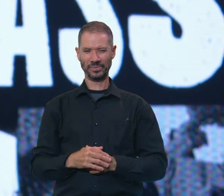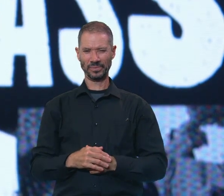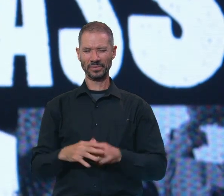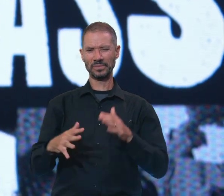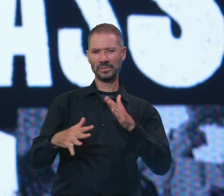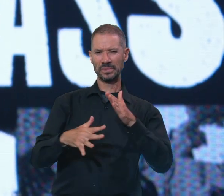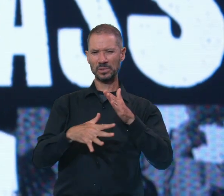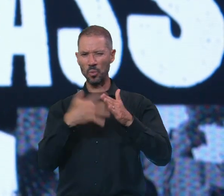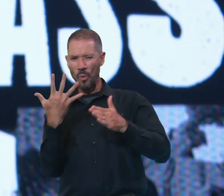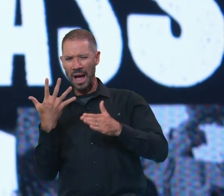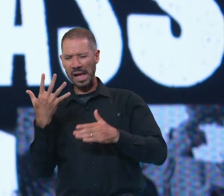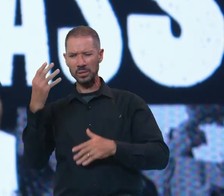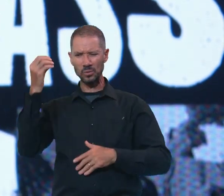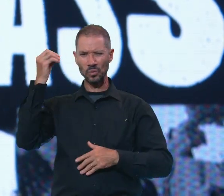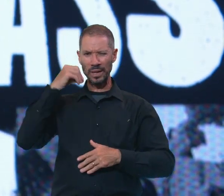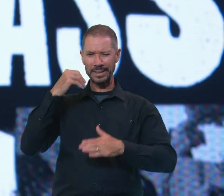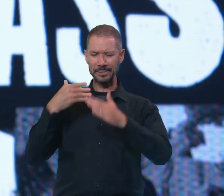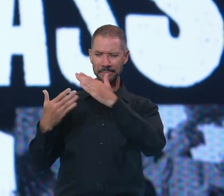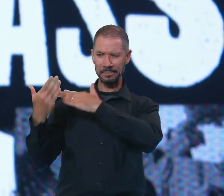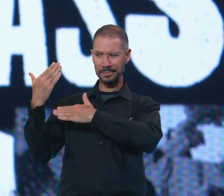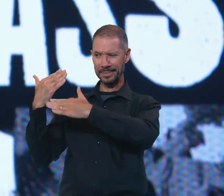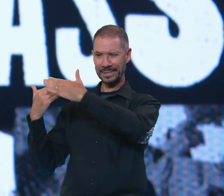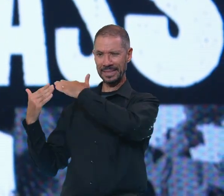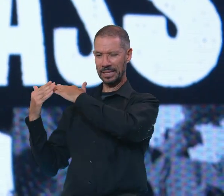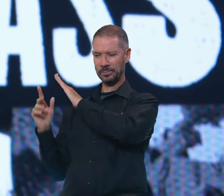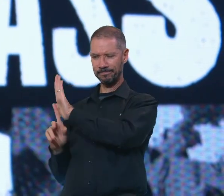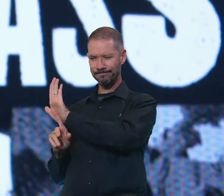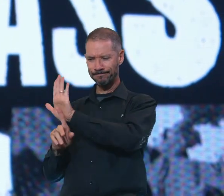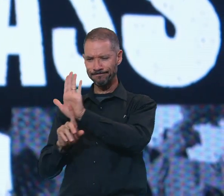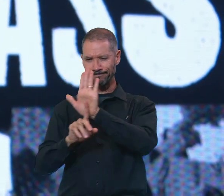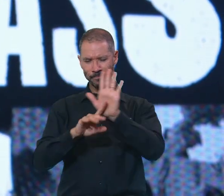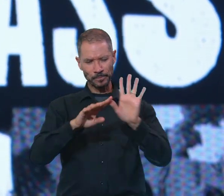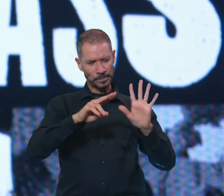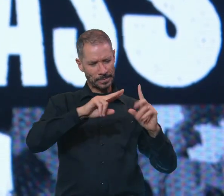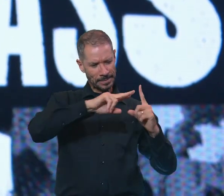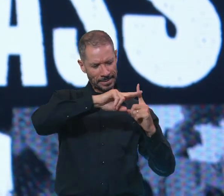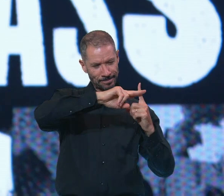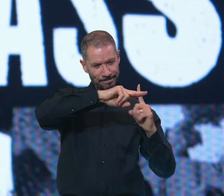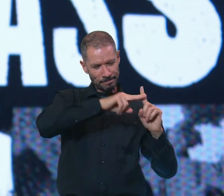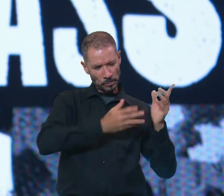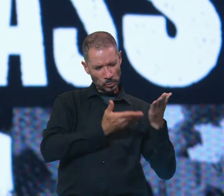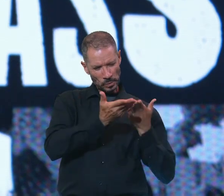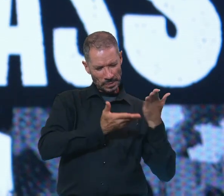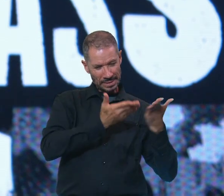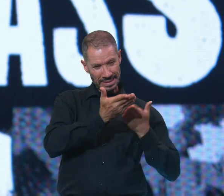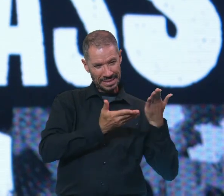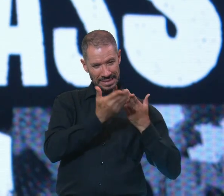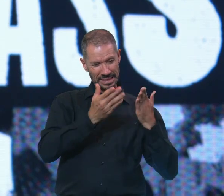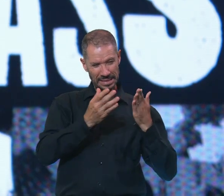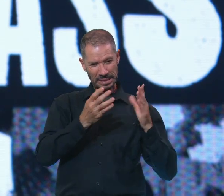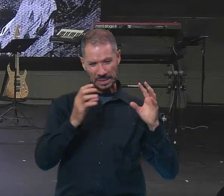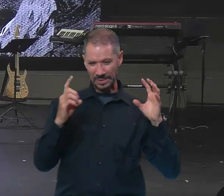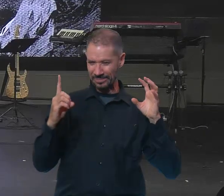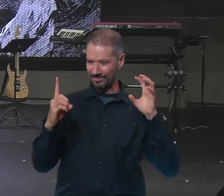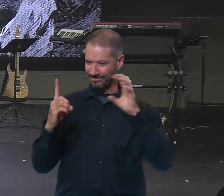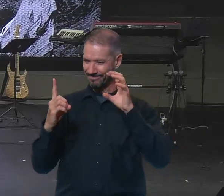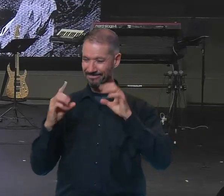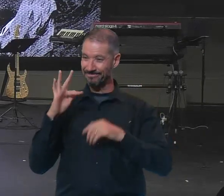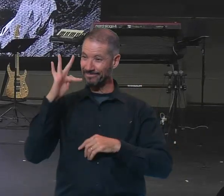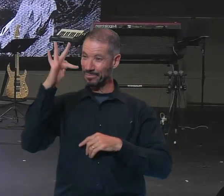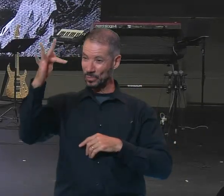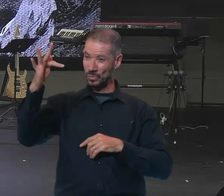Quais são as suas fraquezas do passado que têm que ser expostas, tratadas, para que não venham afetar o seu futuro? Meu irmão,